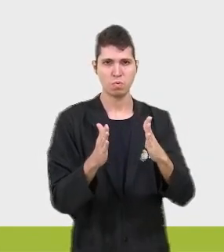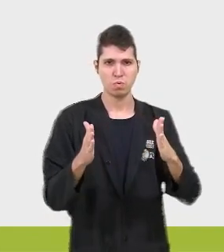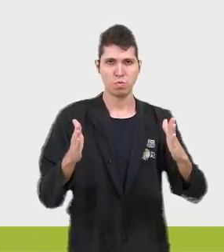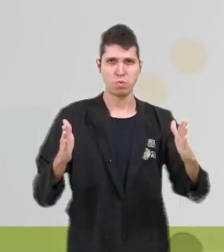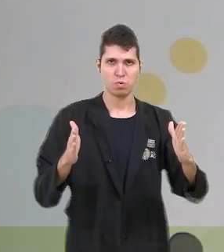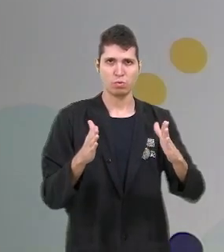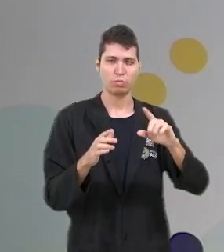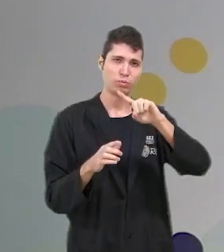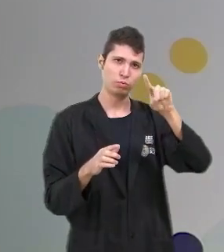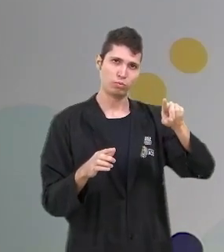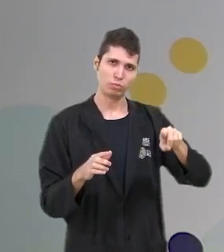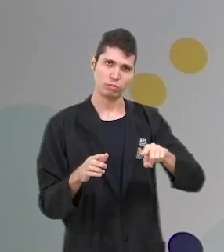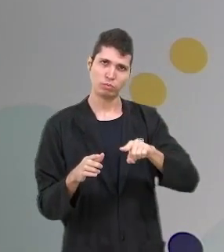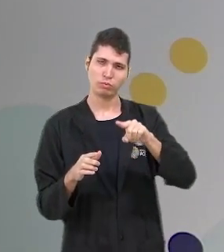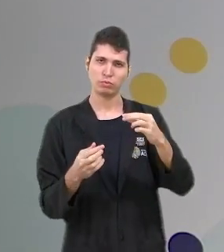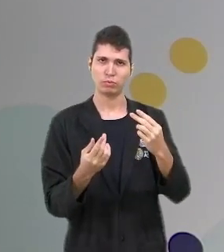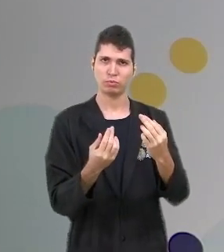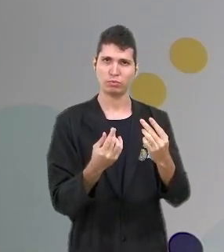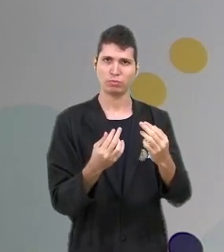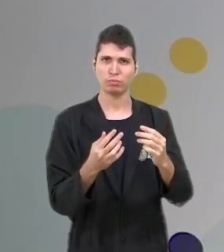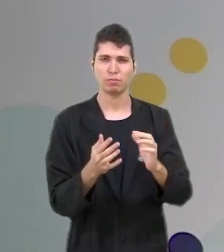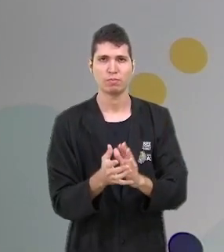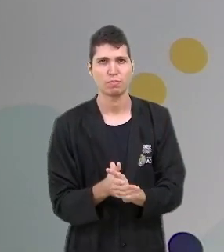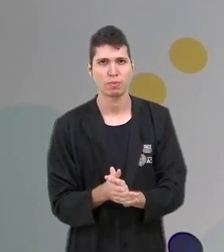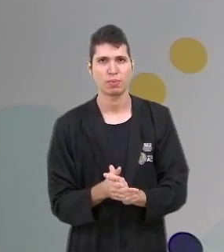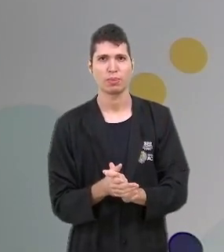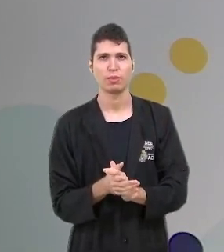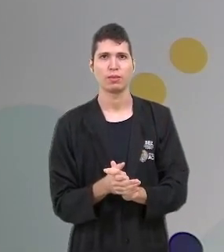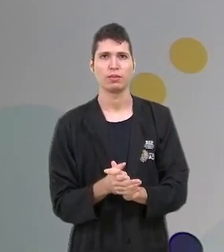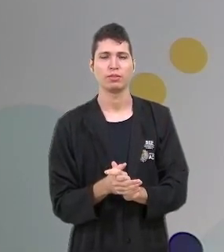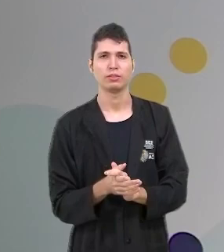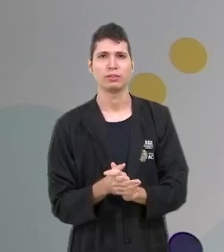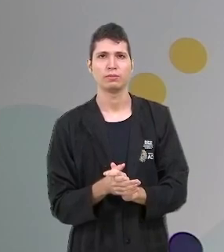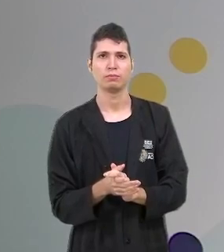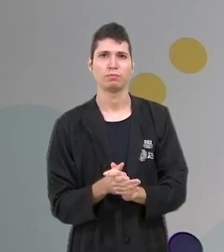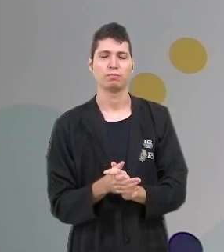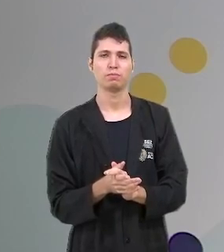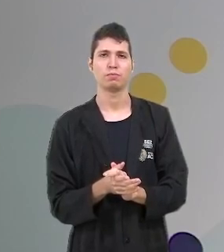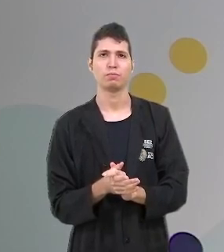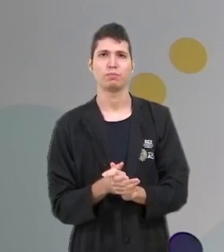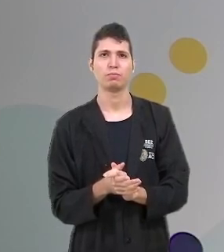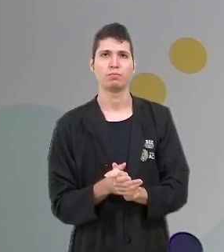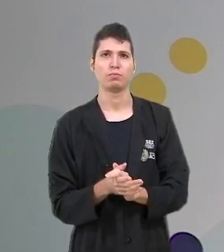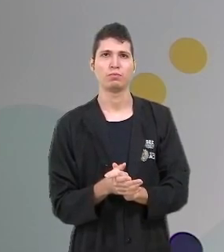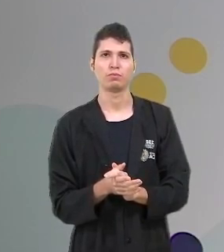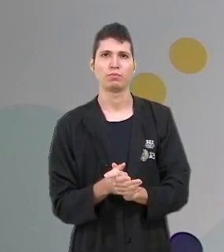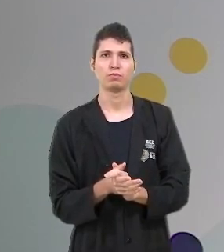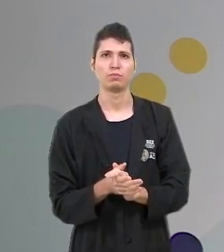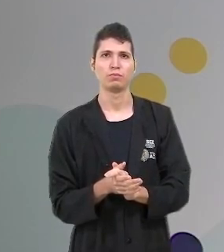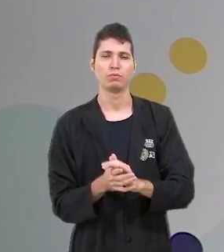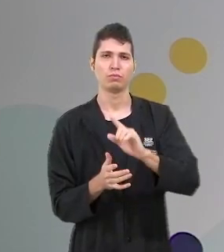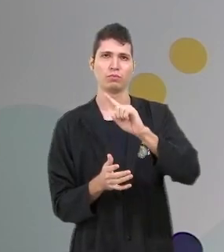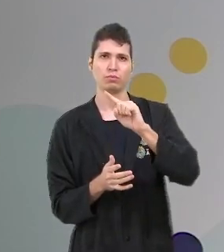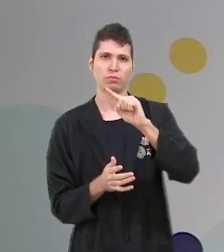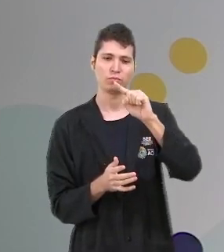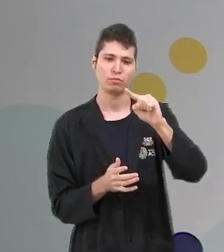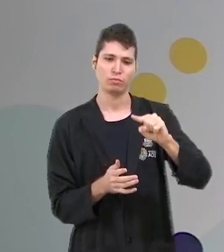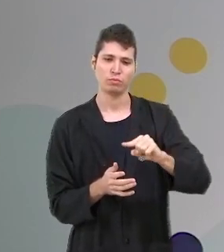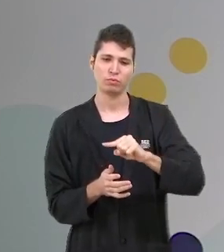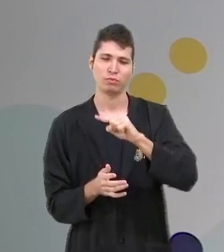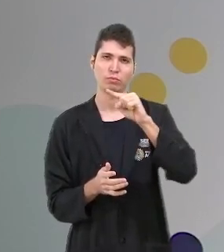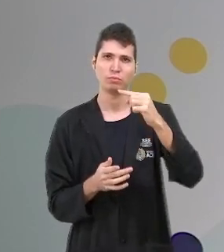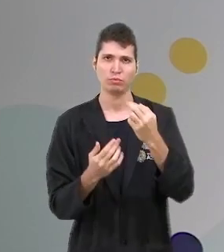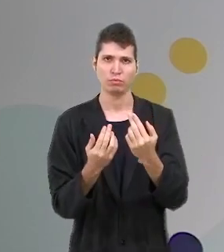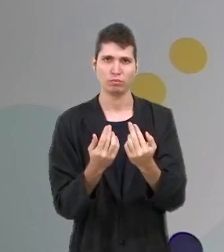forma, porque já que eu não consigo analisar a quantidade de camadas, já que são camadas iguais, o que me